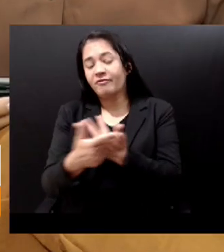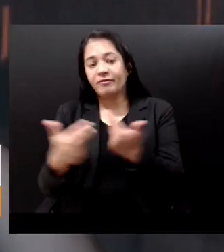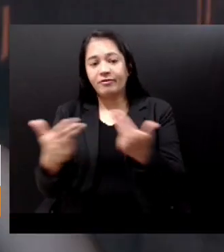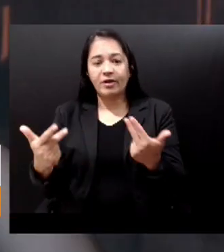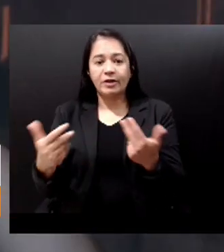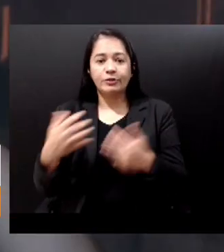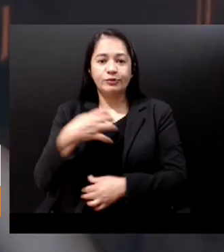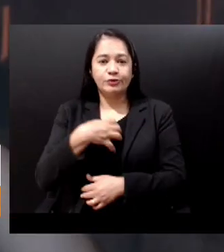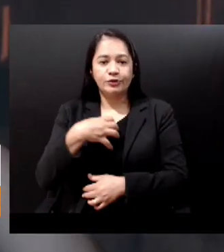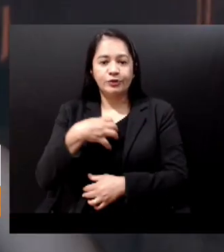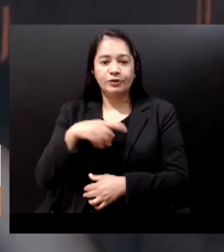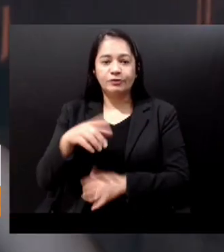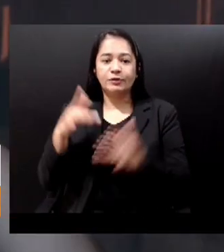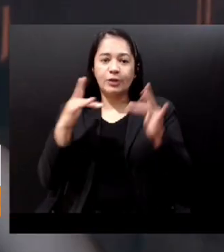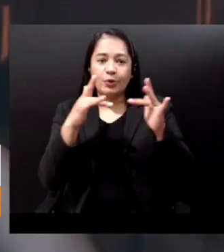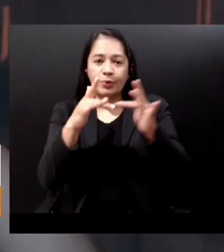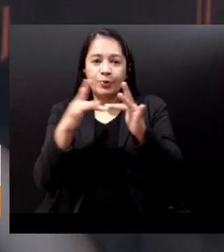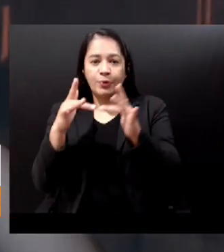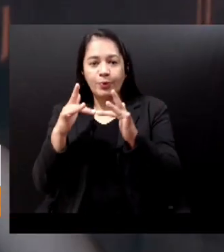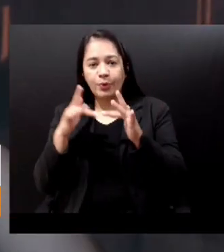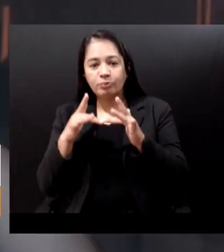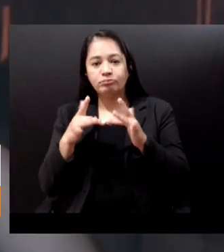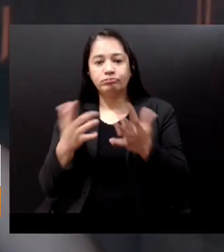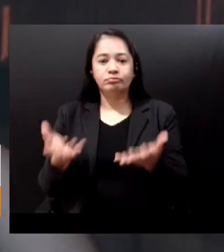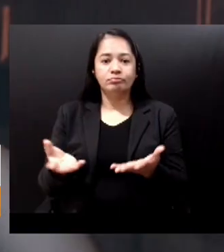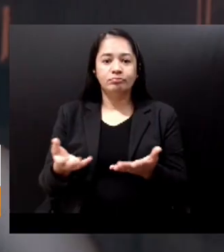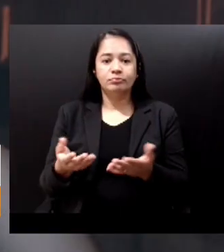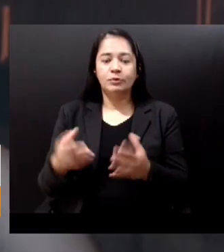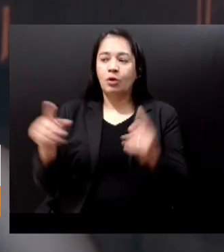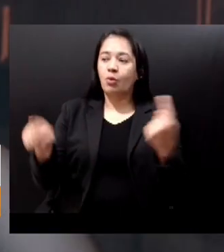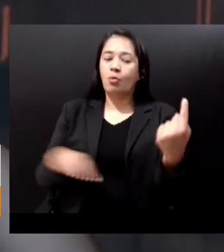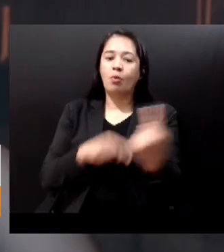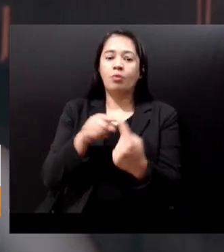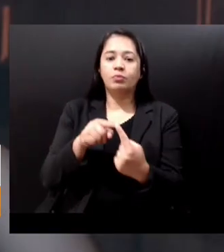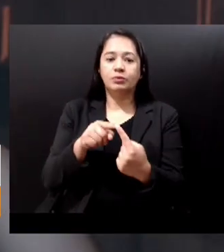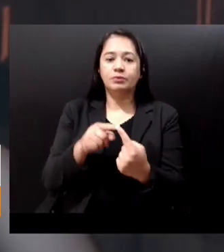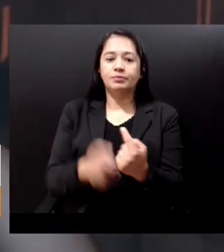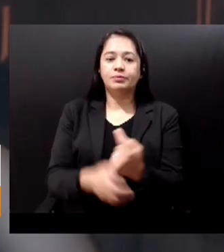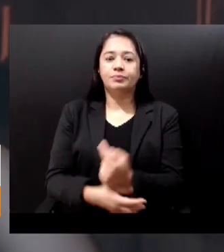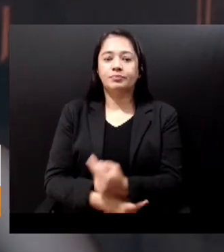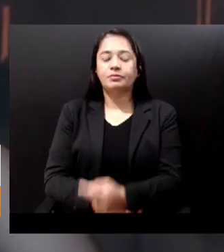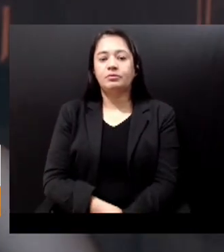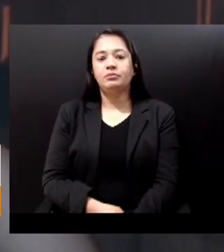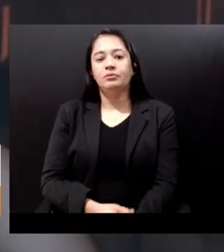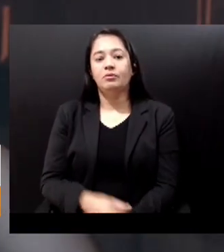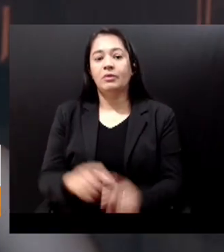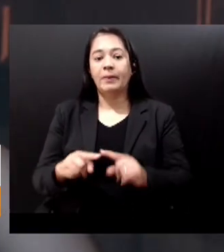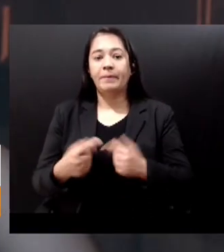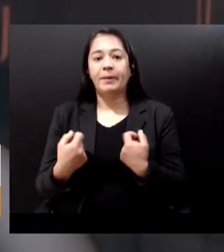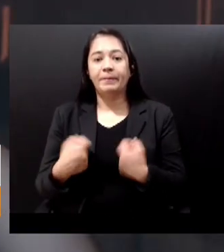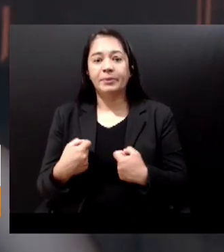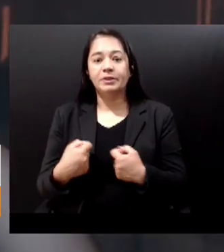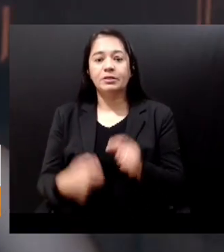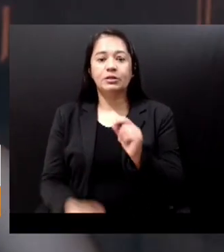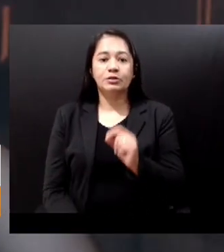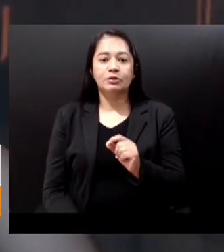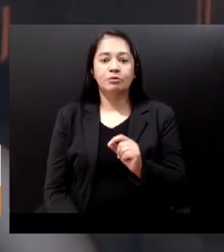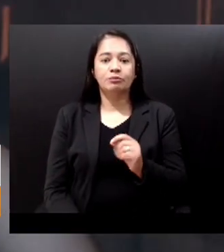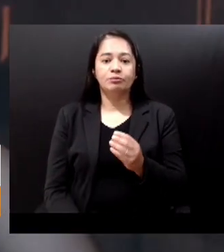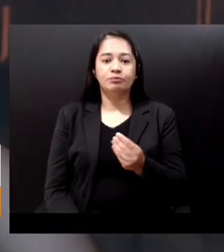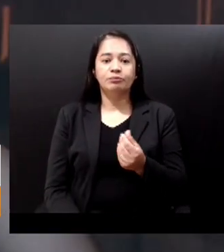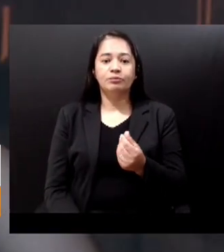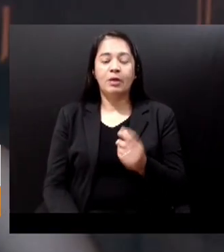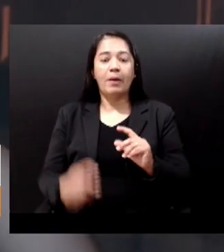em contato, talvez, com esse objetivo o qual você quer alcançar, mas é preciso considerar o entorno e a possibilidade disso